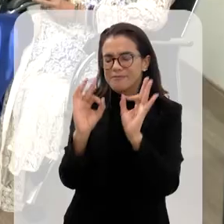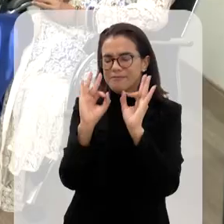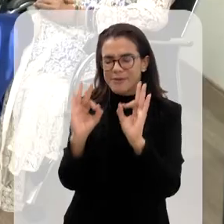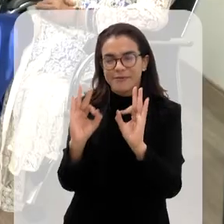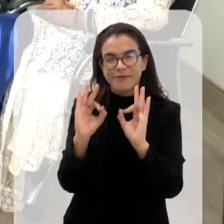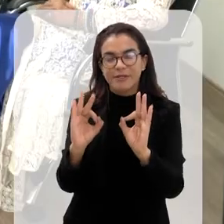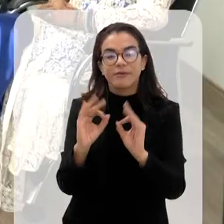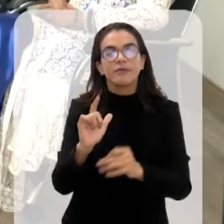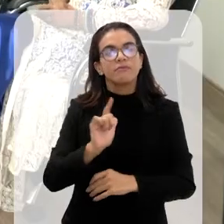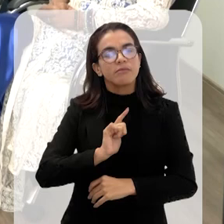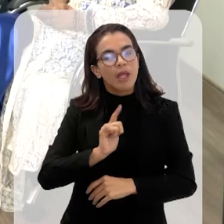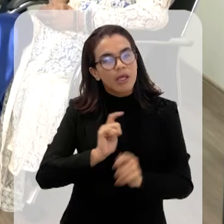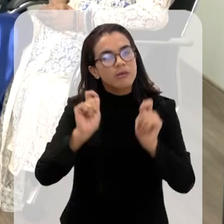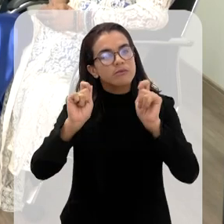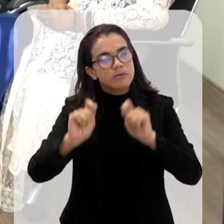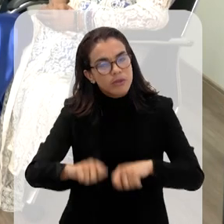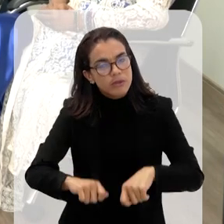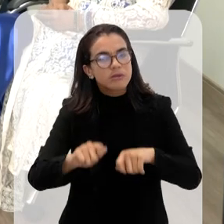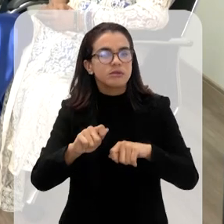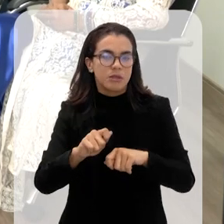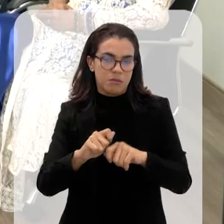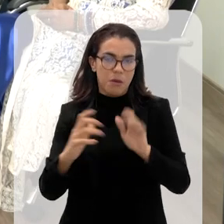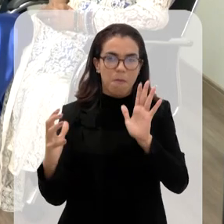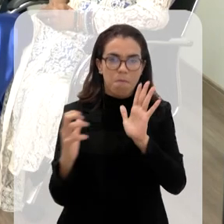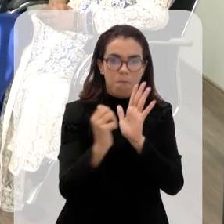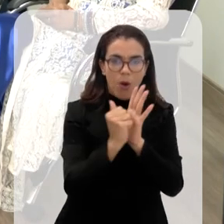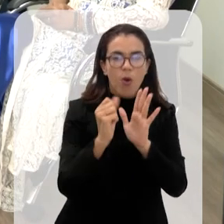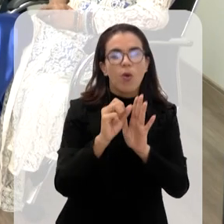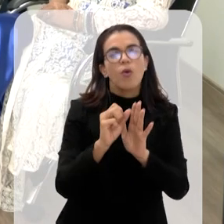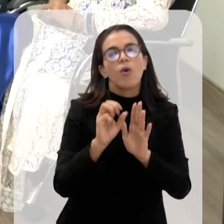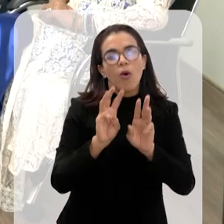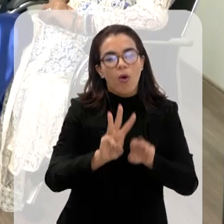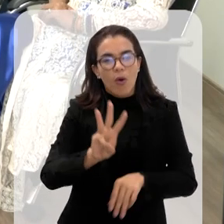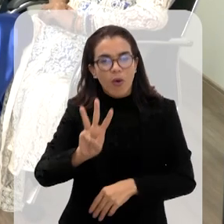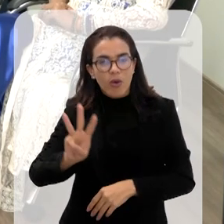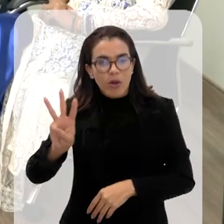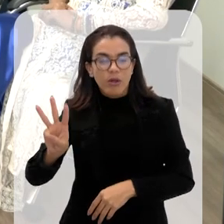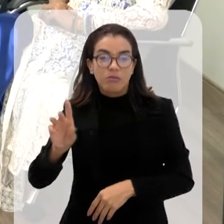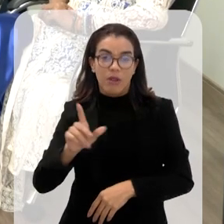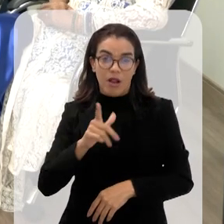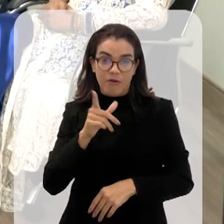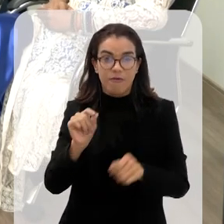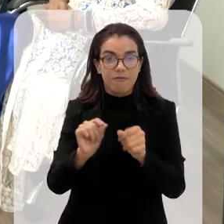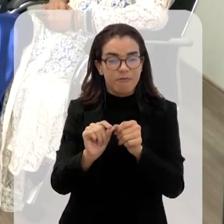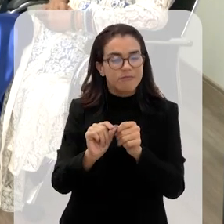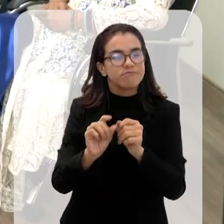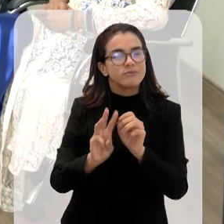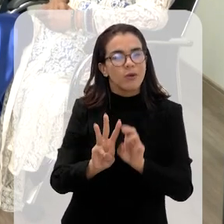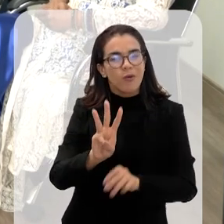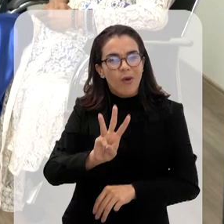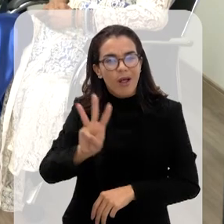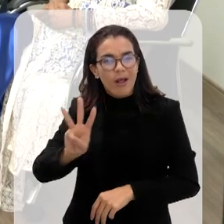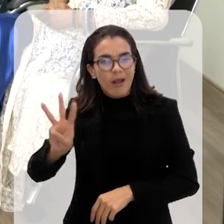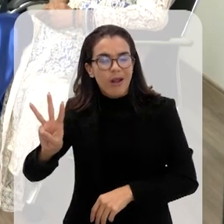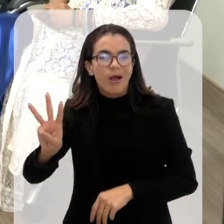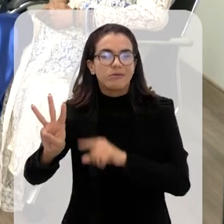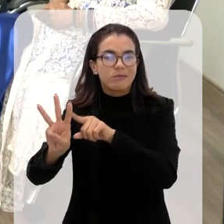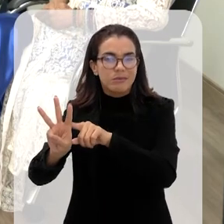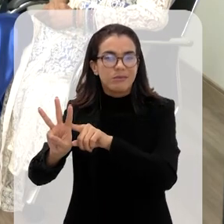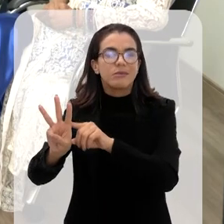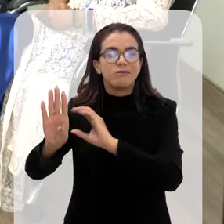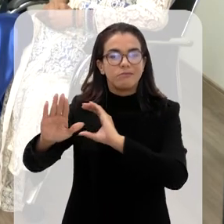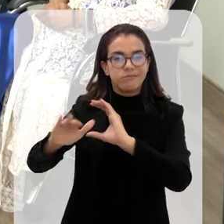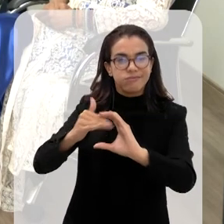sua pergunta. Existe a possibilidade de registrar online. Essa mulher, ela faz um registro de ocorrência